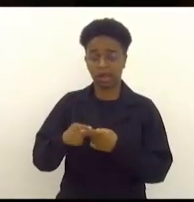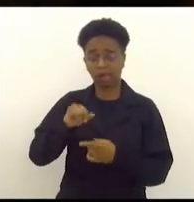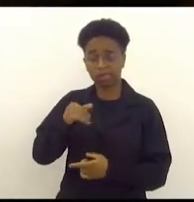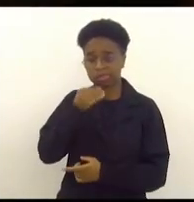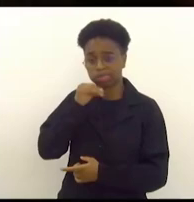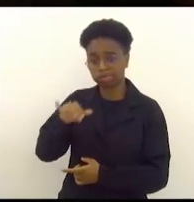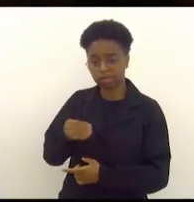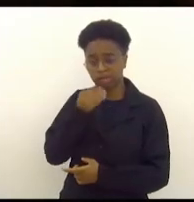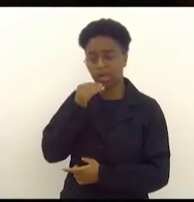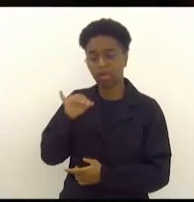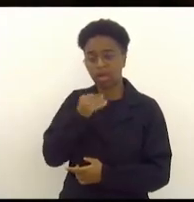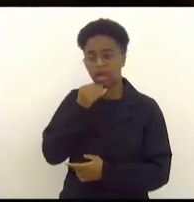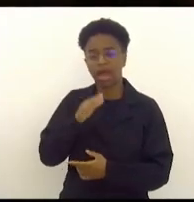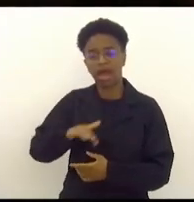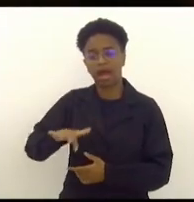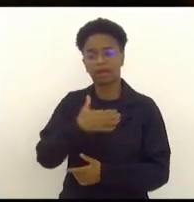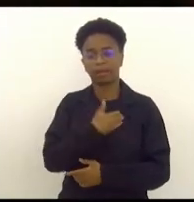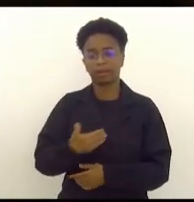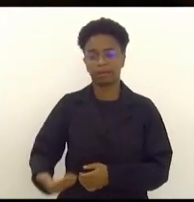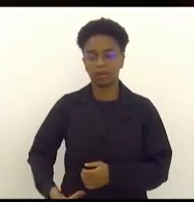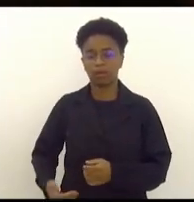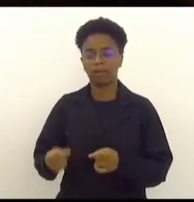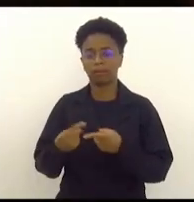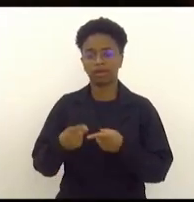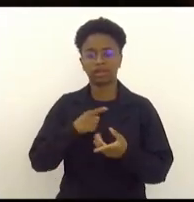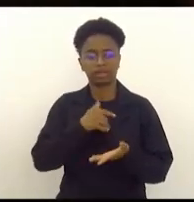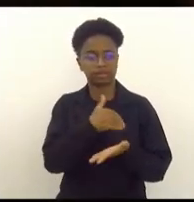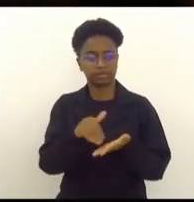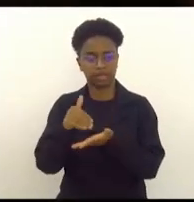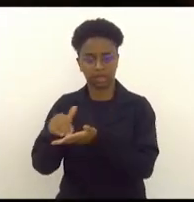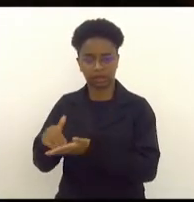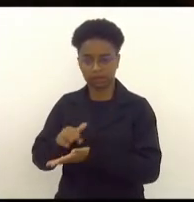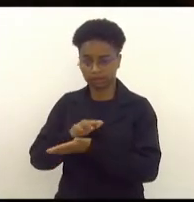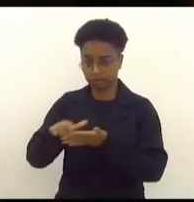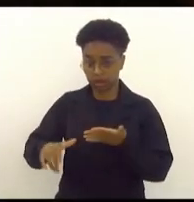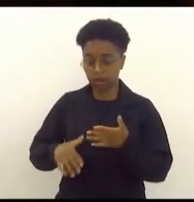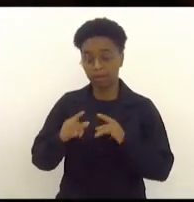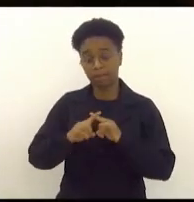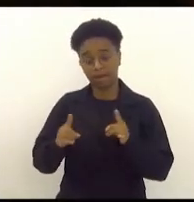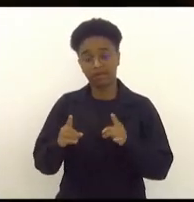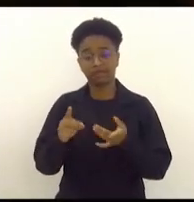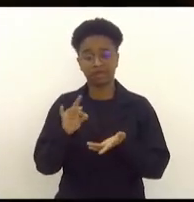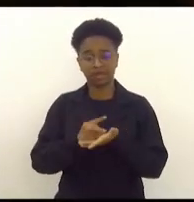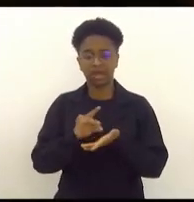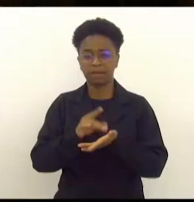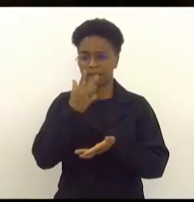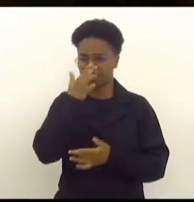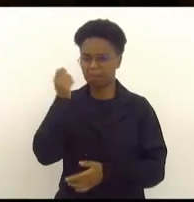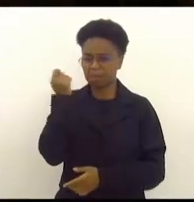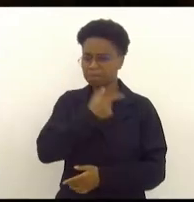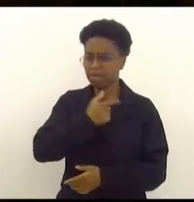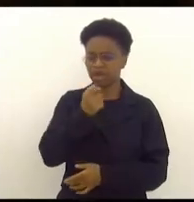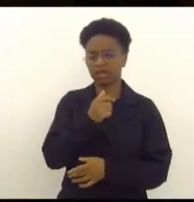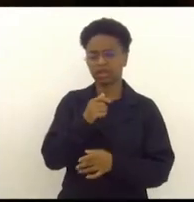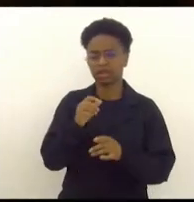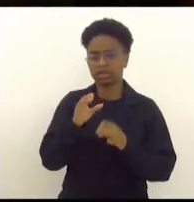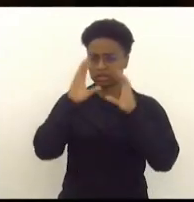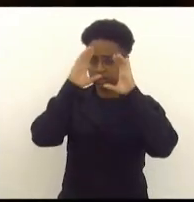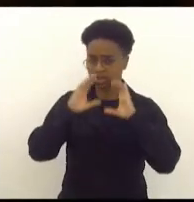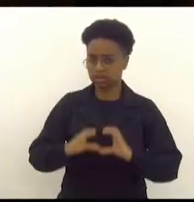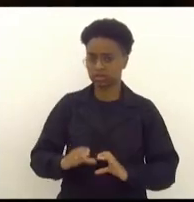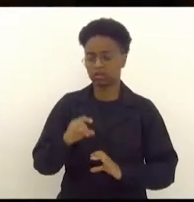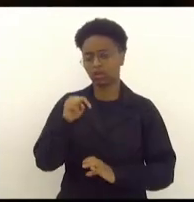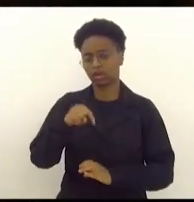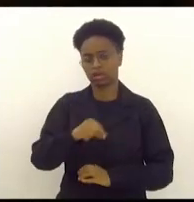detém cargos públicos boquinha secretarias Isso é uma verdadeira carne ou cidadão Fluminense Eu não falo como Deputado